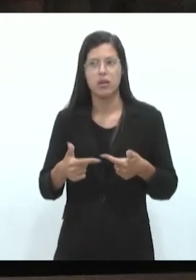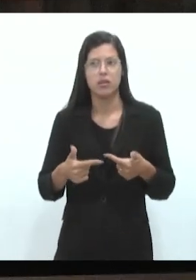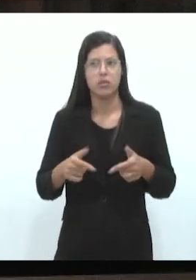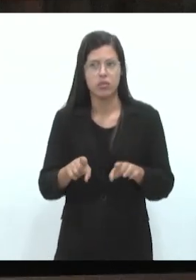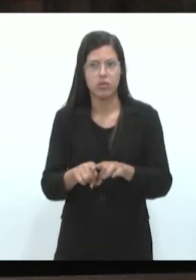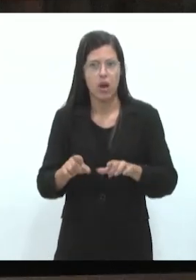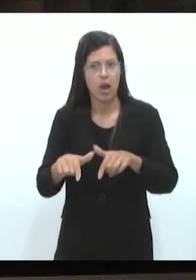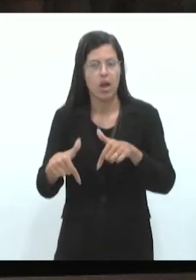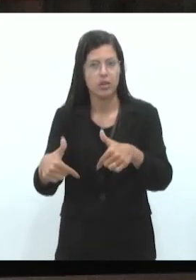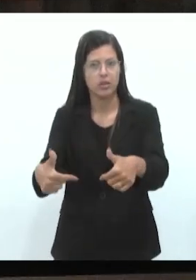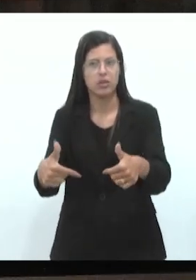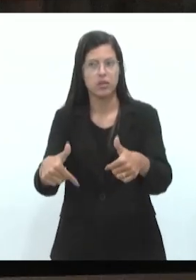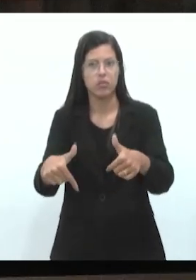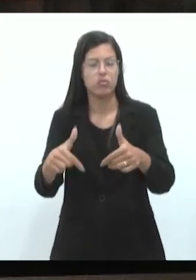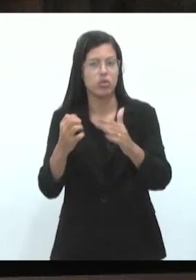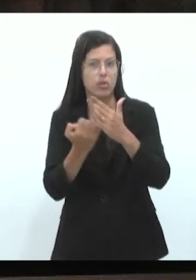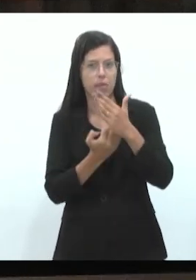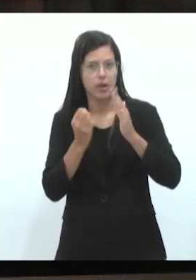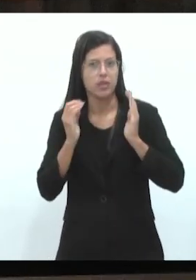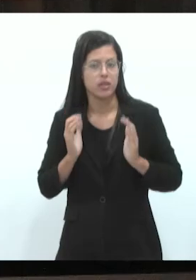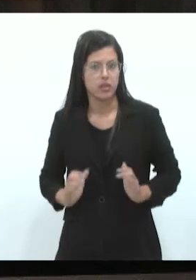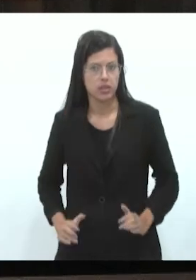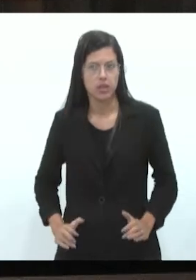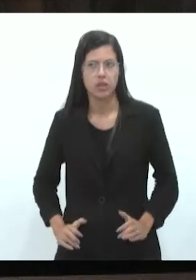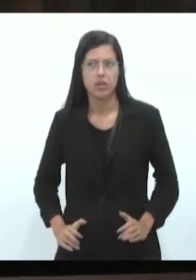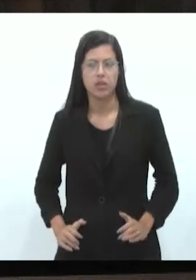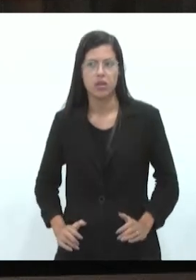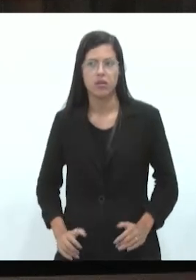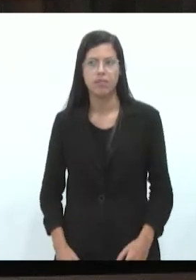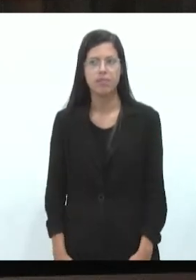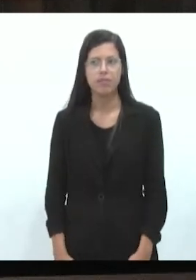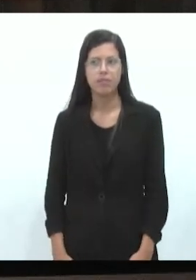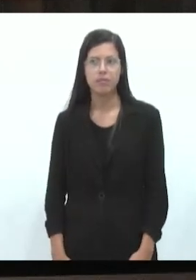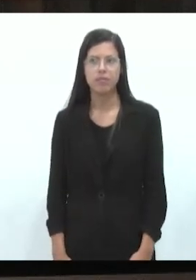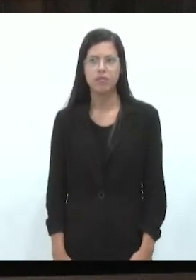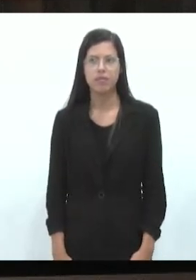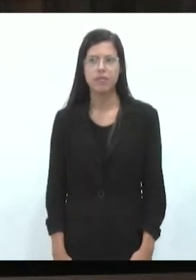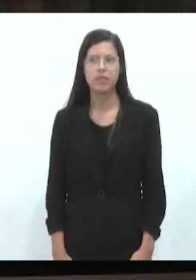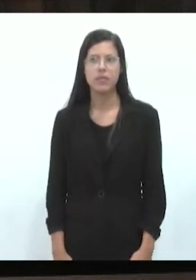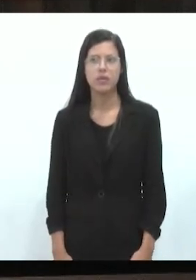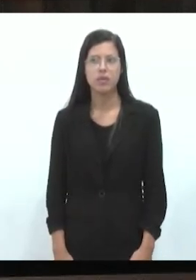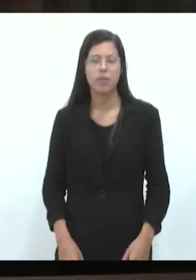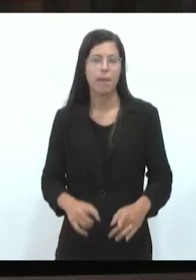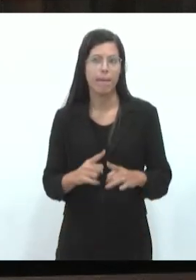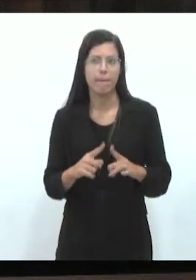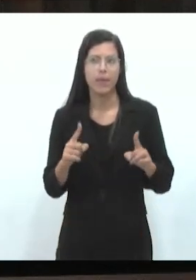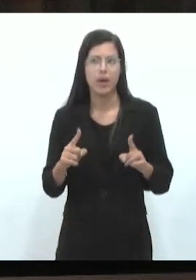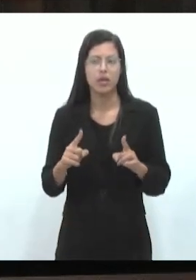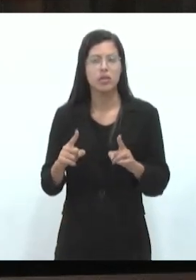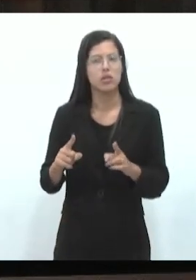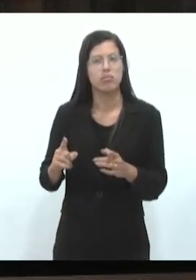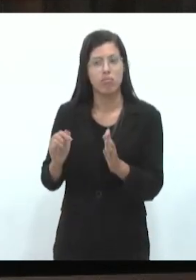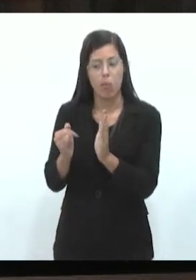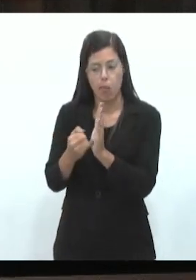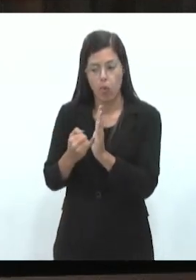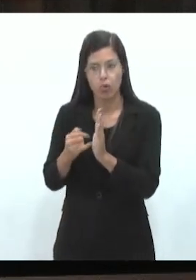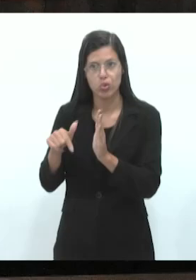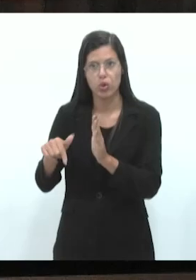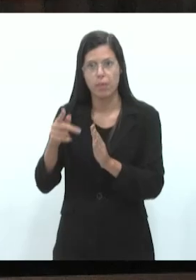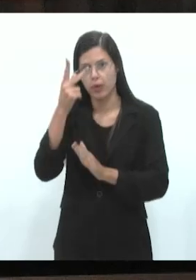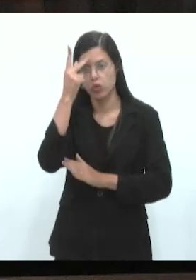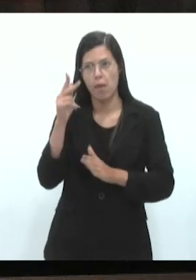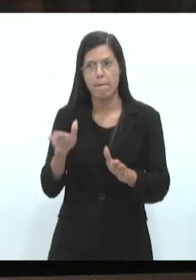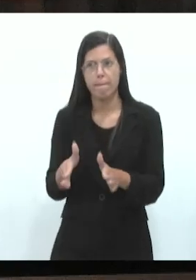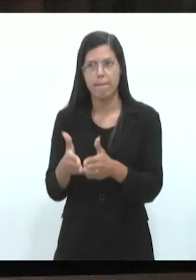cidadã, como é uma lei federal que regulamenta isso, e, por outro lado, ao mesmo tempo, fica sobretaxando os mais pobres, e a